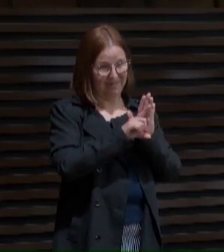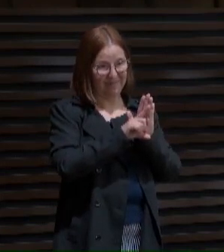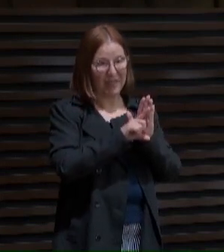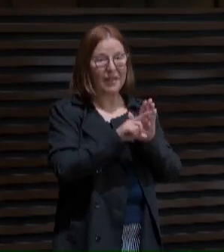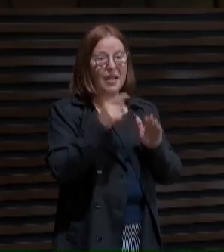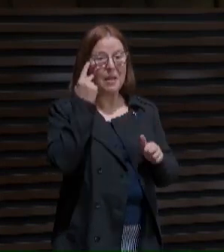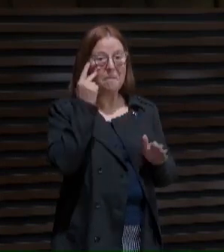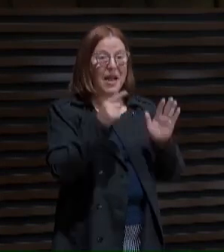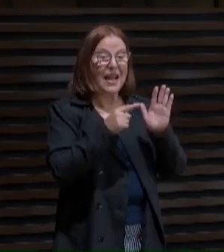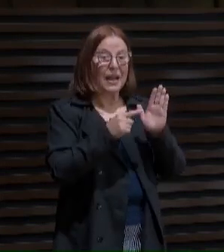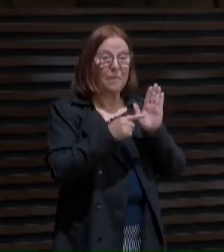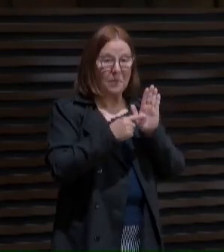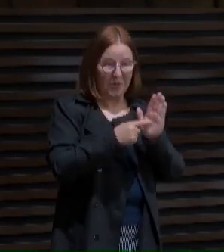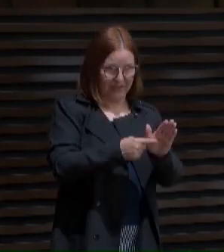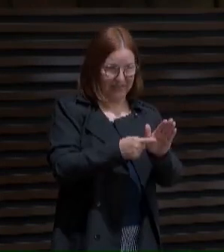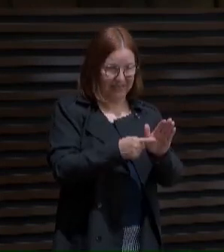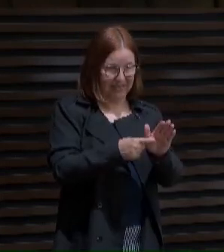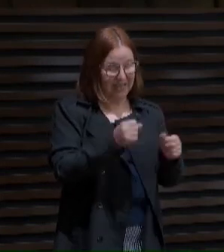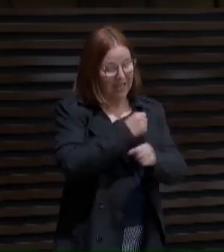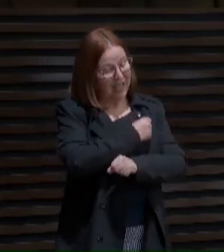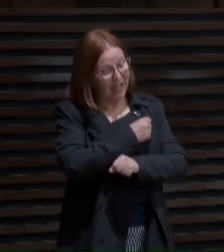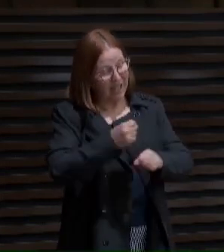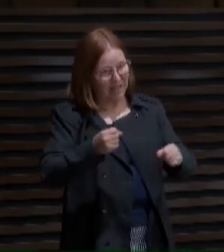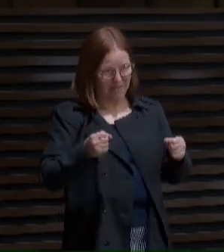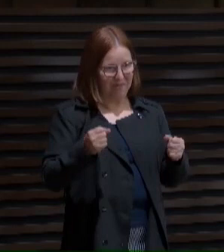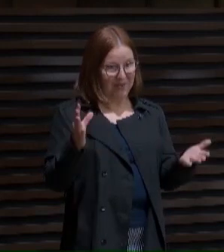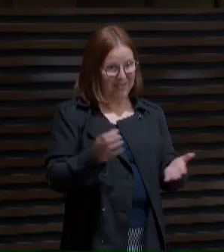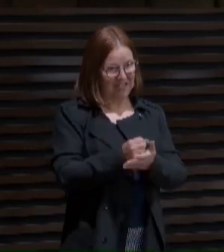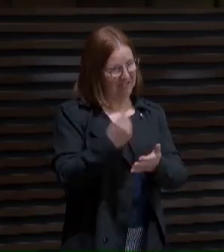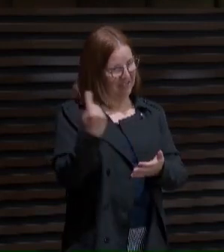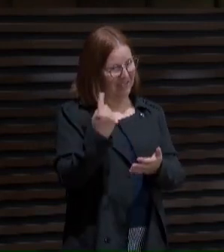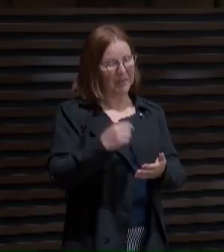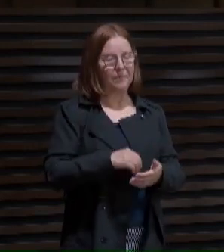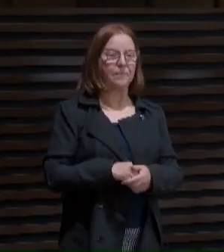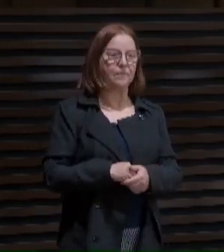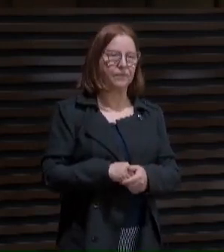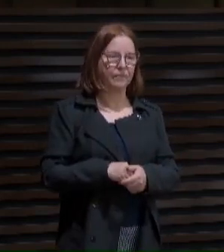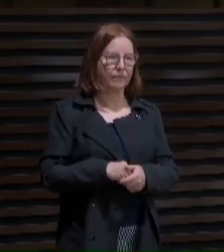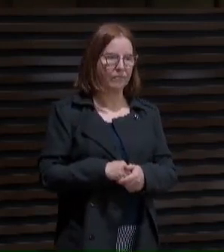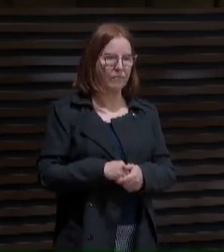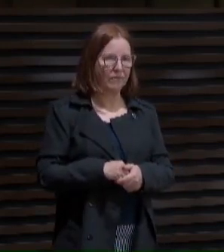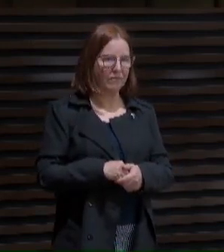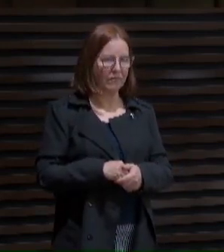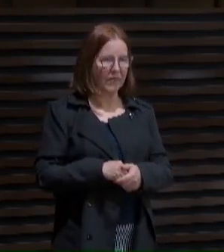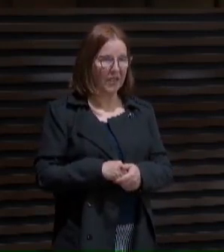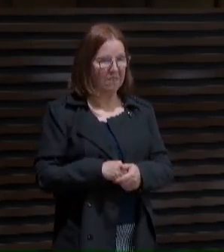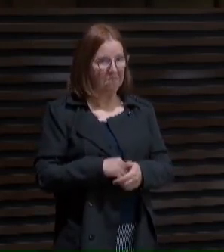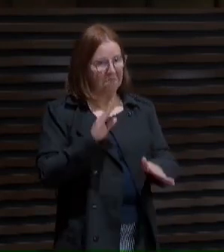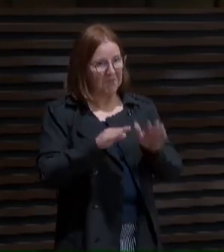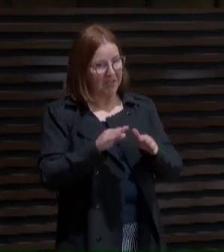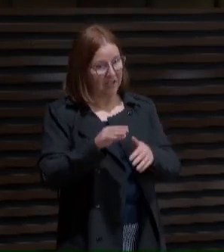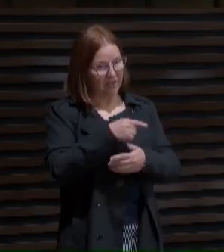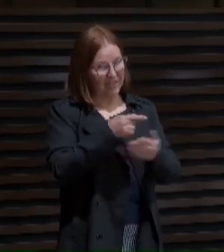e assim se tornar aceitável a Deus. Mas eu posso até estar dizendo o óbvio, e você já saiba disso, mas olhe para as